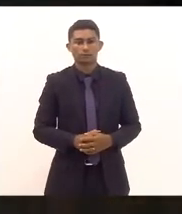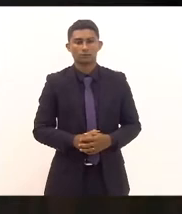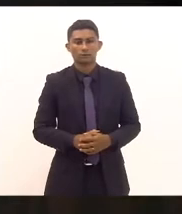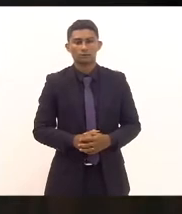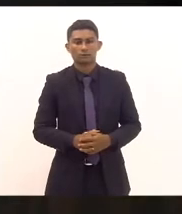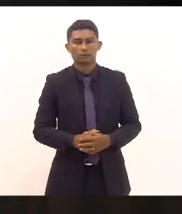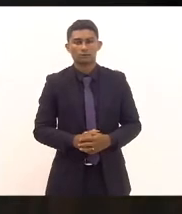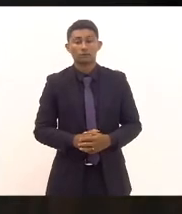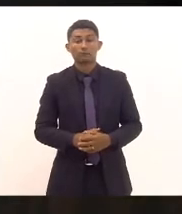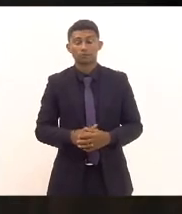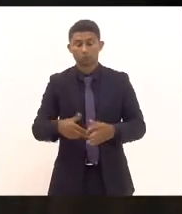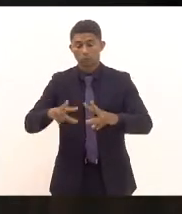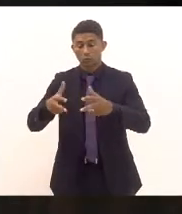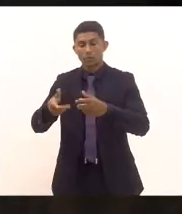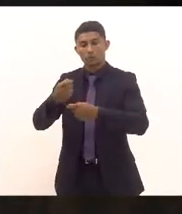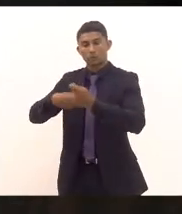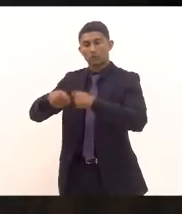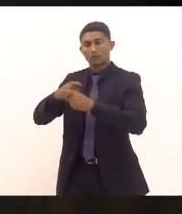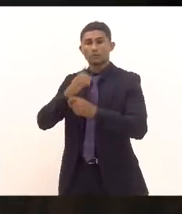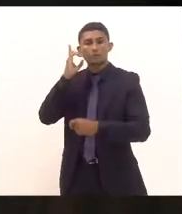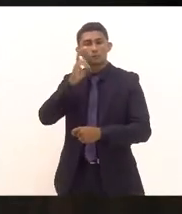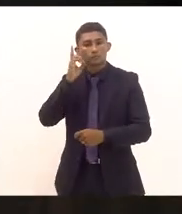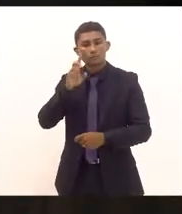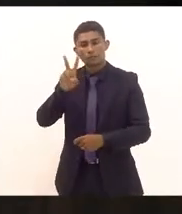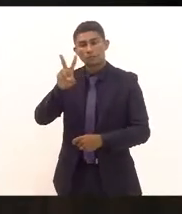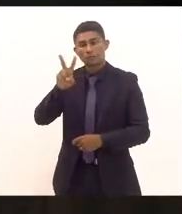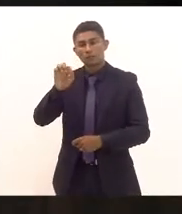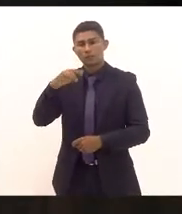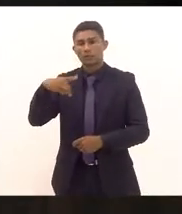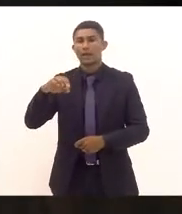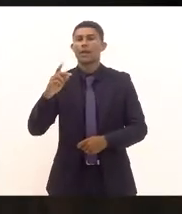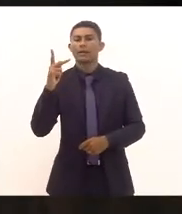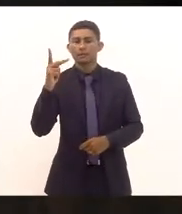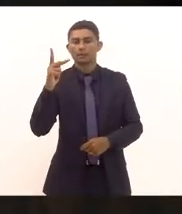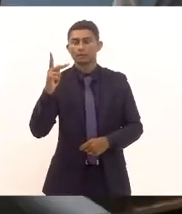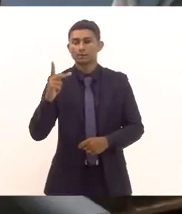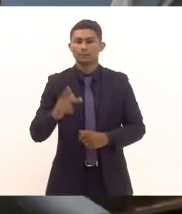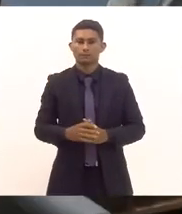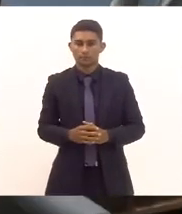e pela comissão de Economia Deputado waldeck Carneiro